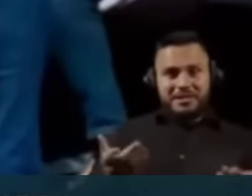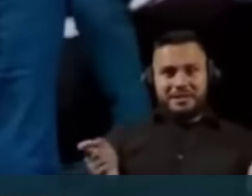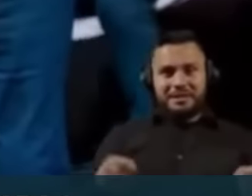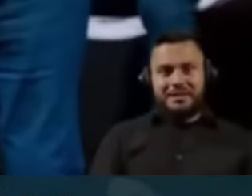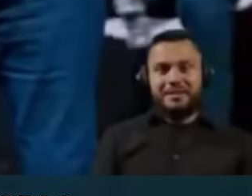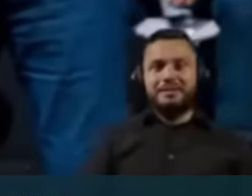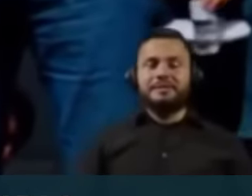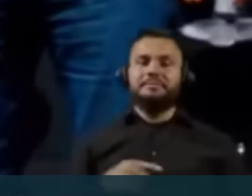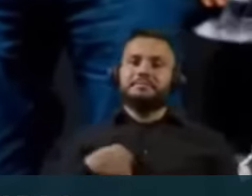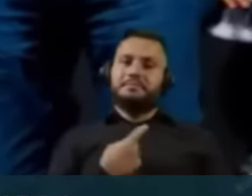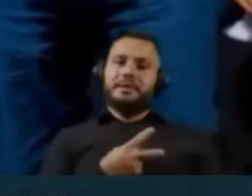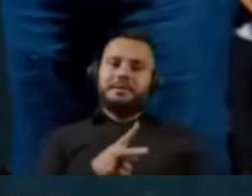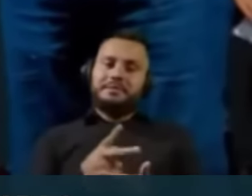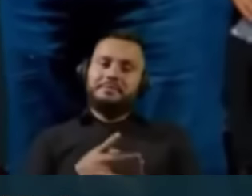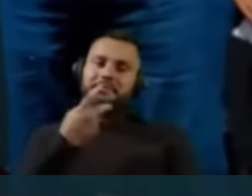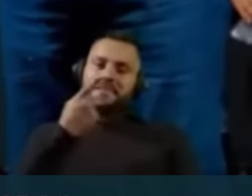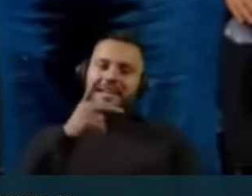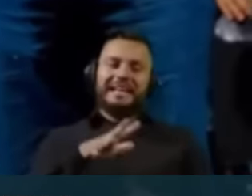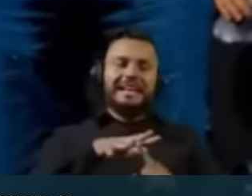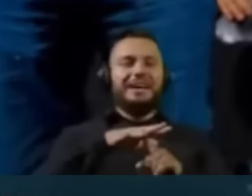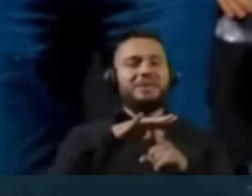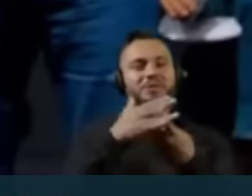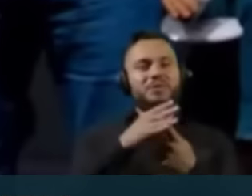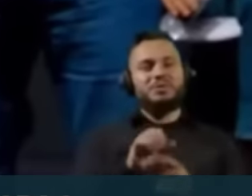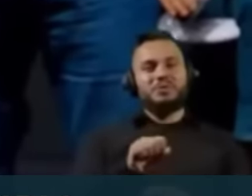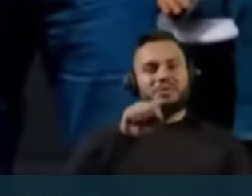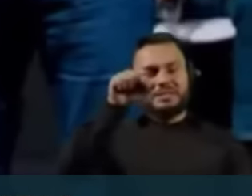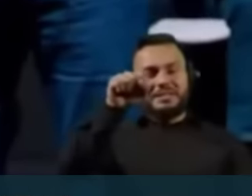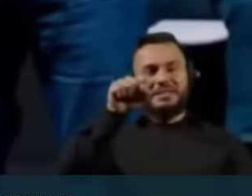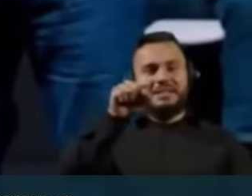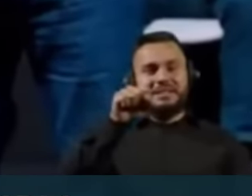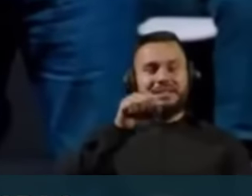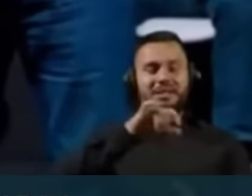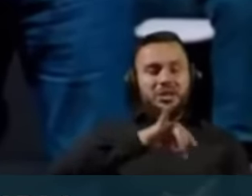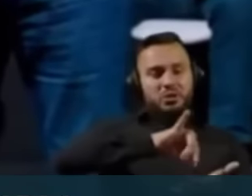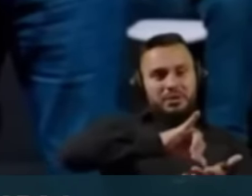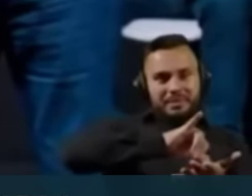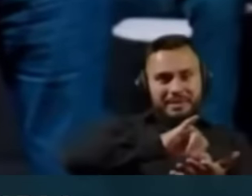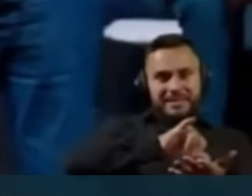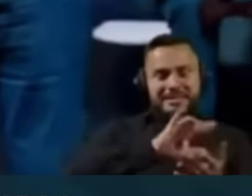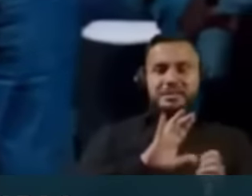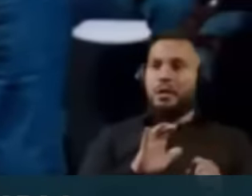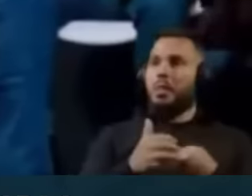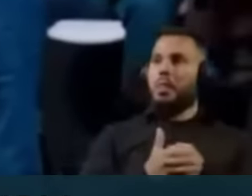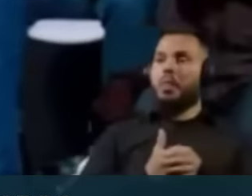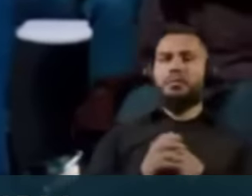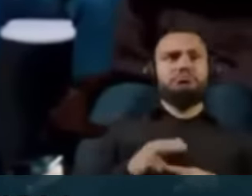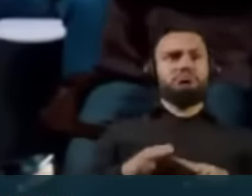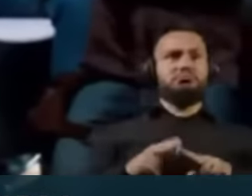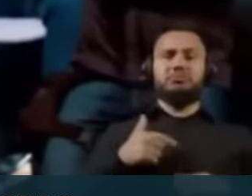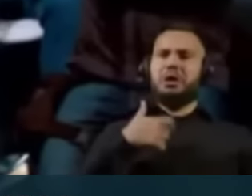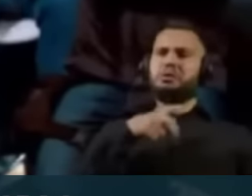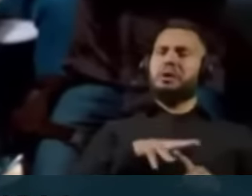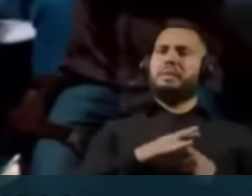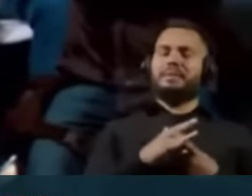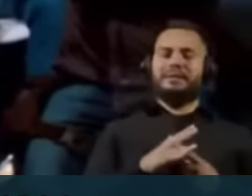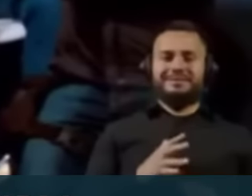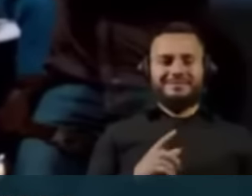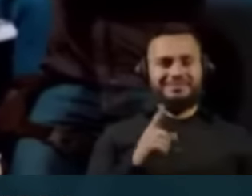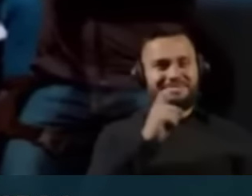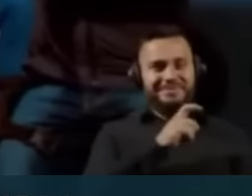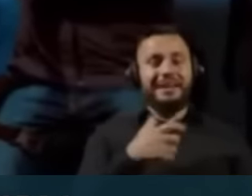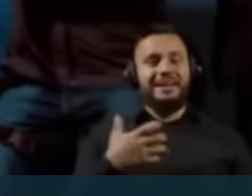sempre fala, né? São os socialistas, né? Os capitalistas travestidos de socialistas. Mas eu quero agradecer a